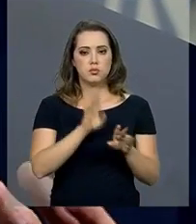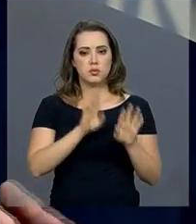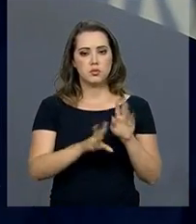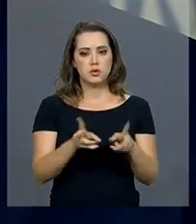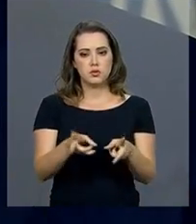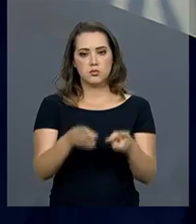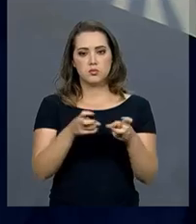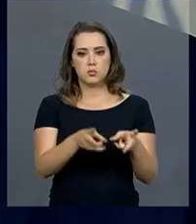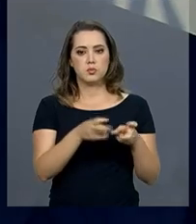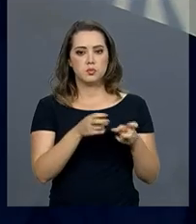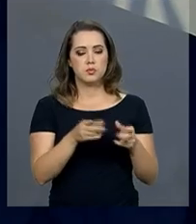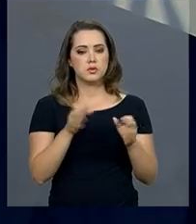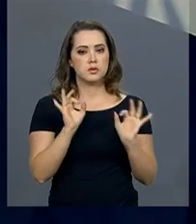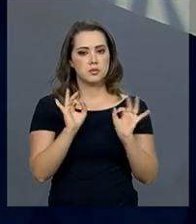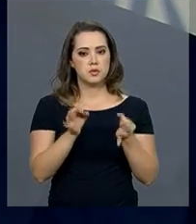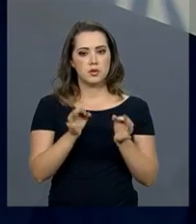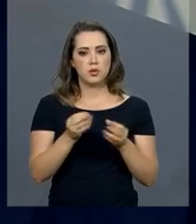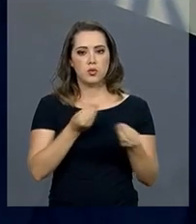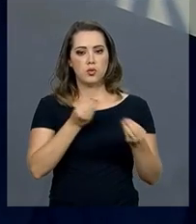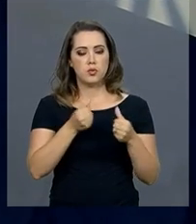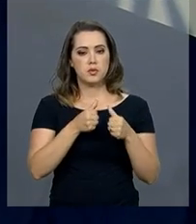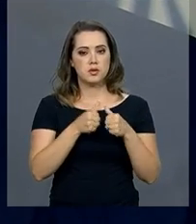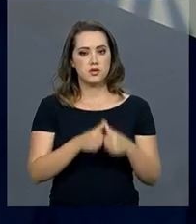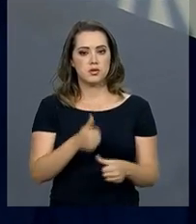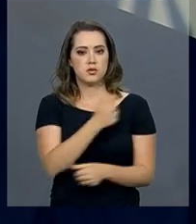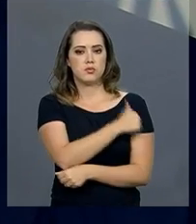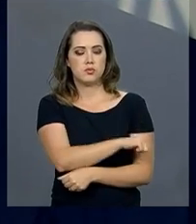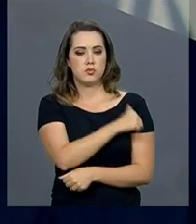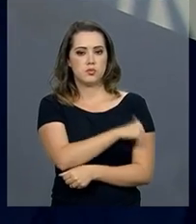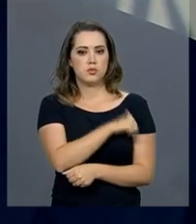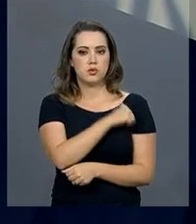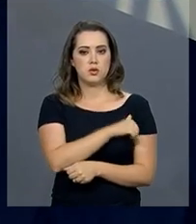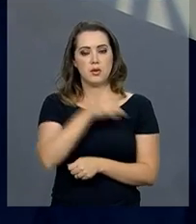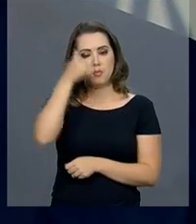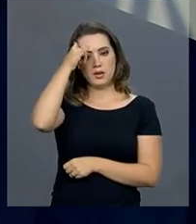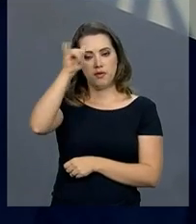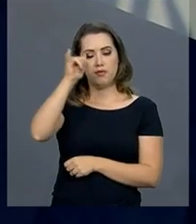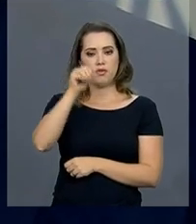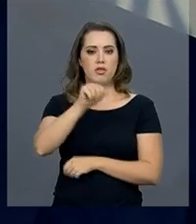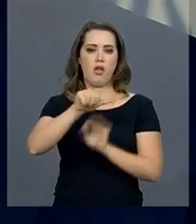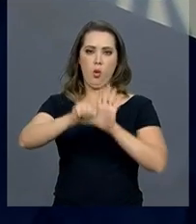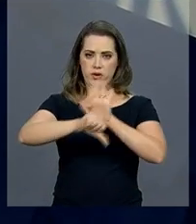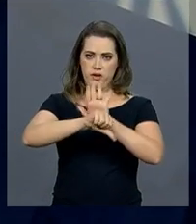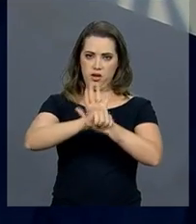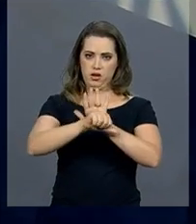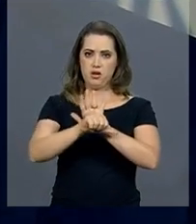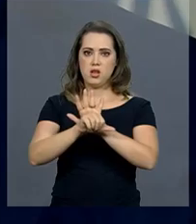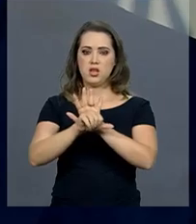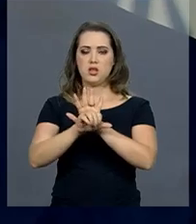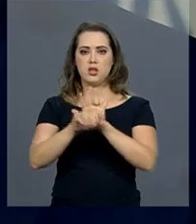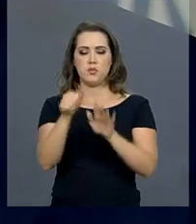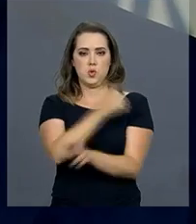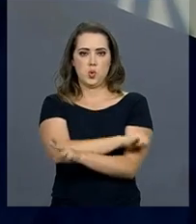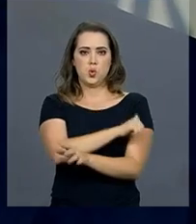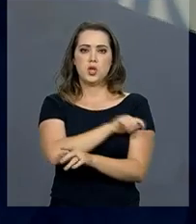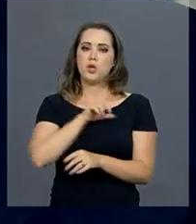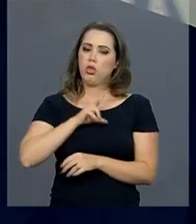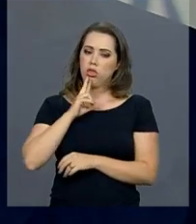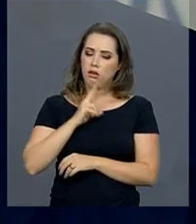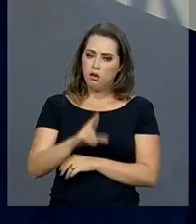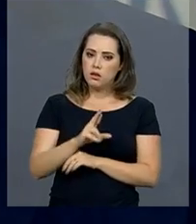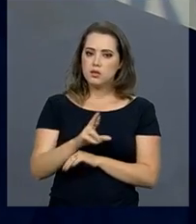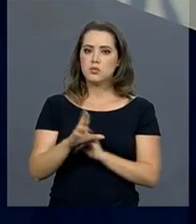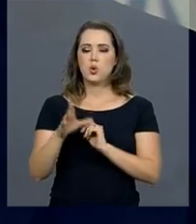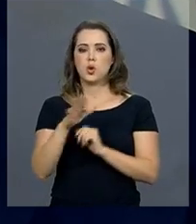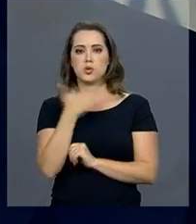bem como estão as coisas no rio de janeiro que é o combate à criminalidade deu resultado o número de latrocínios diminuiu